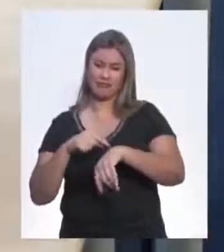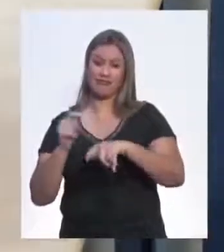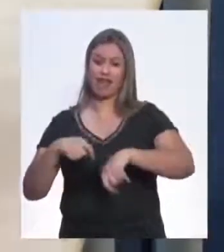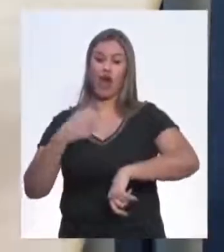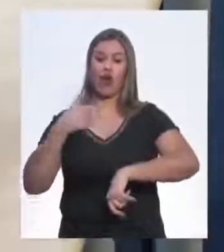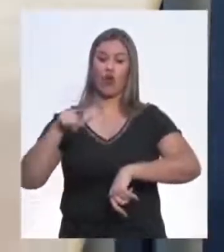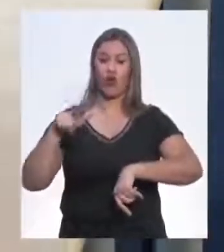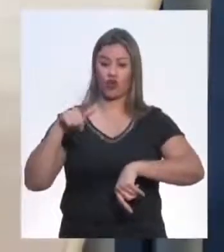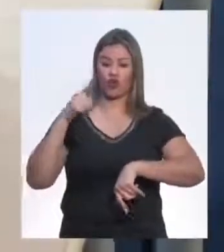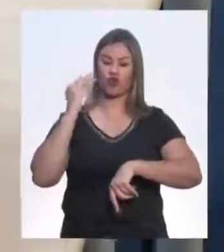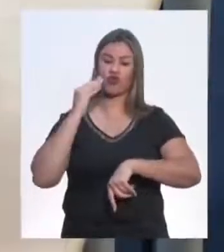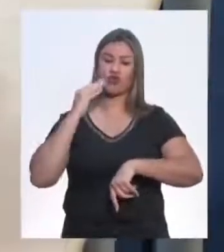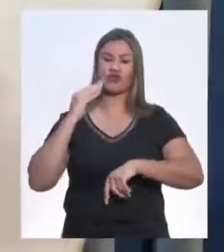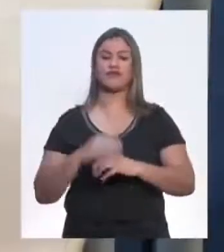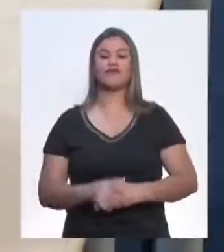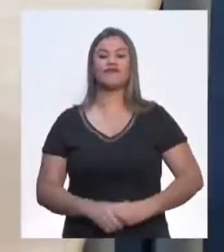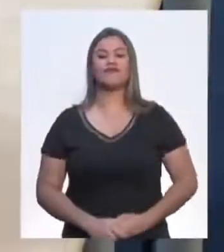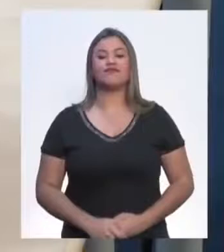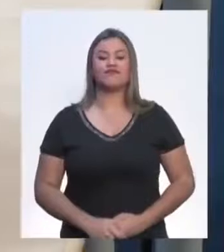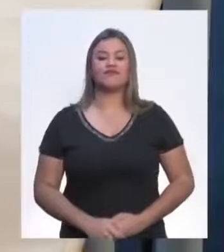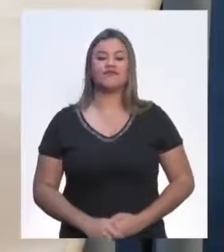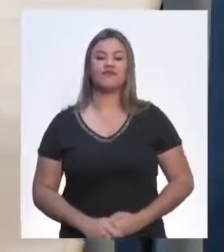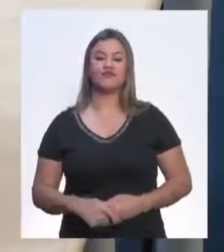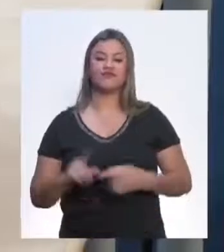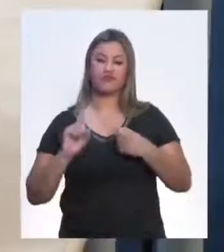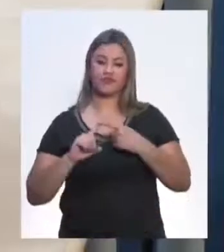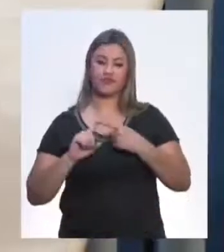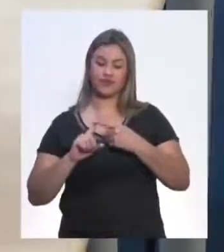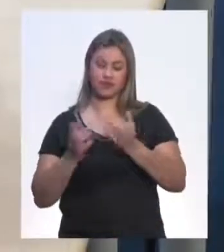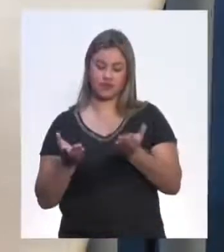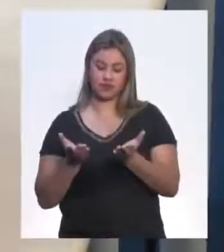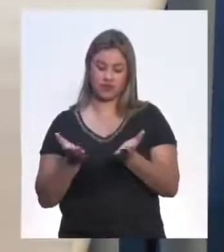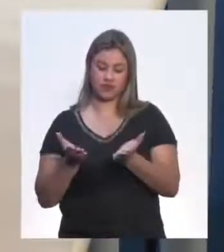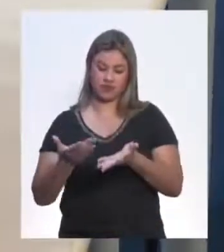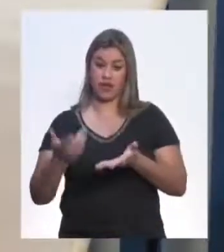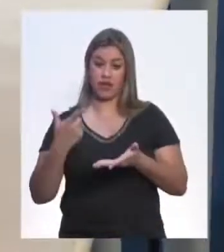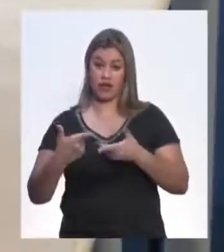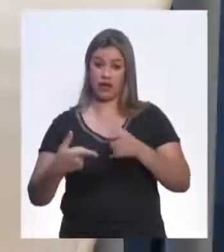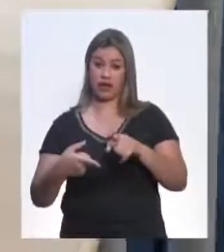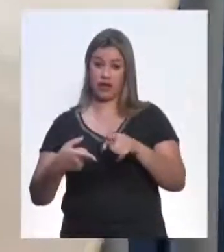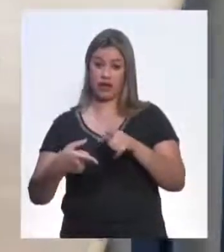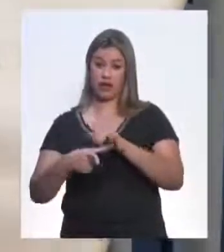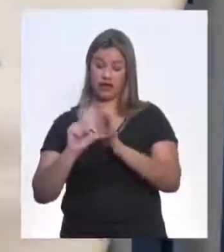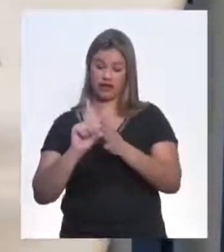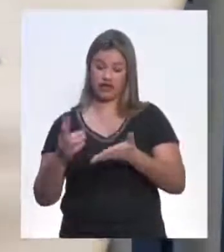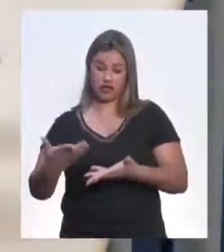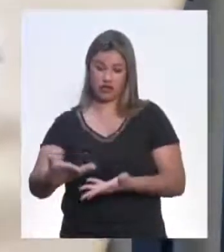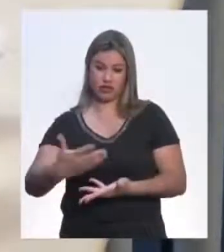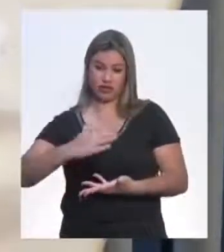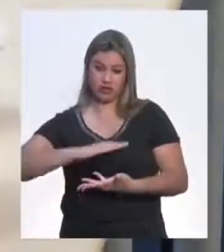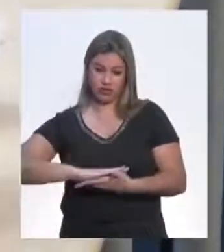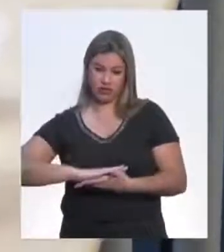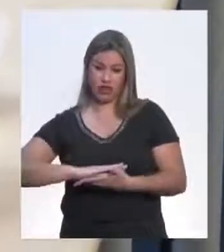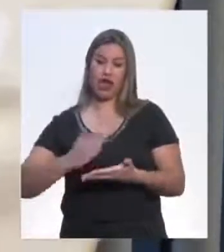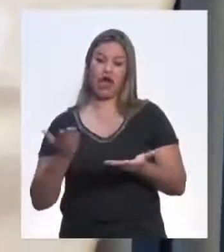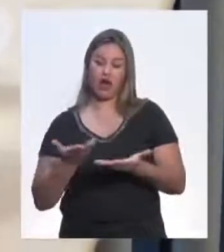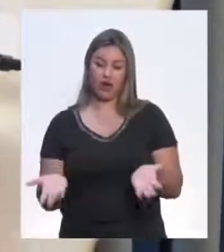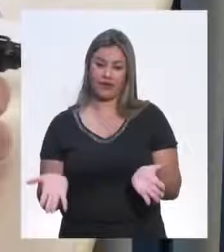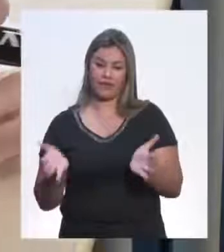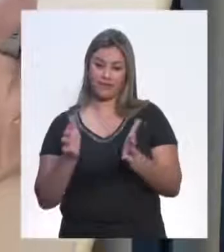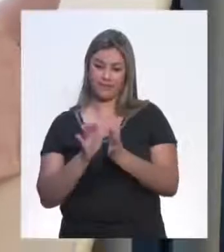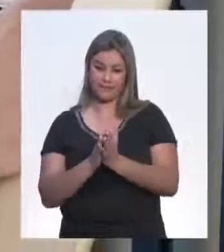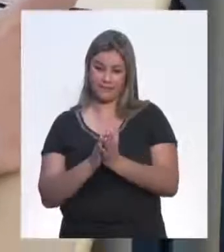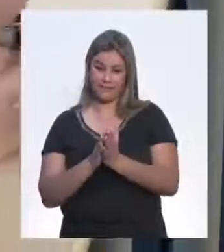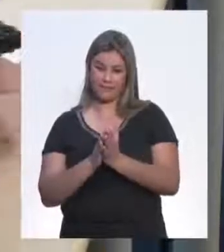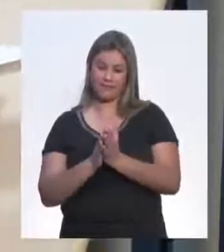primeira coisa, então vocês vão dobrar aqui, ó, do outro lado aqui, ó. Achar, né, ó. Pela diagonal, correto? Isso, a